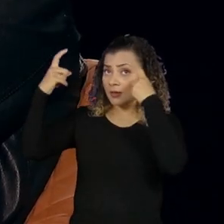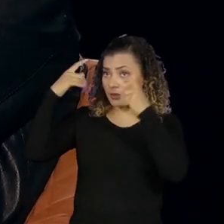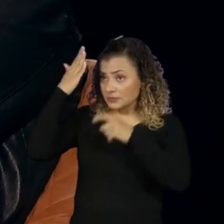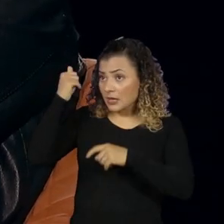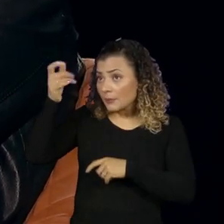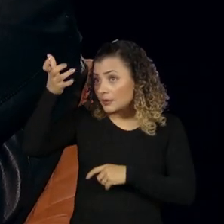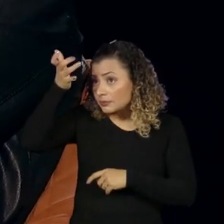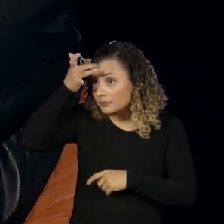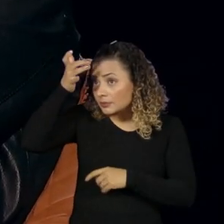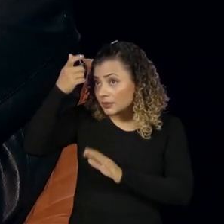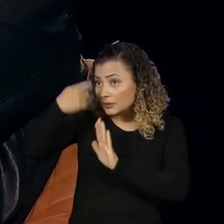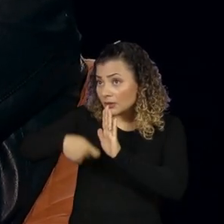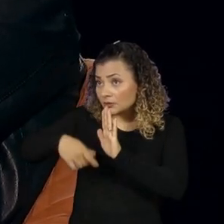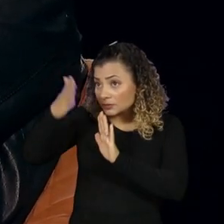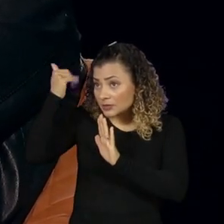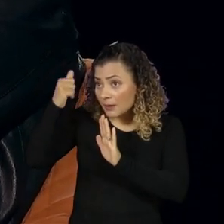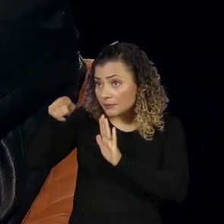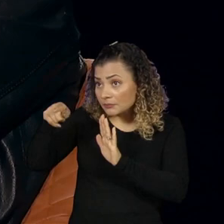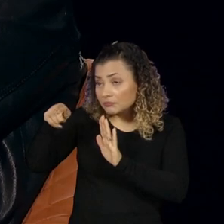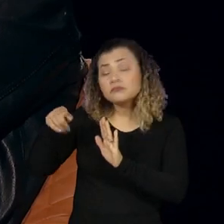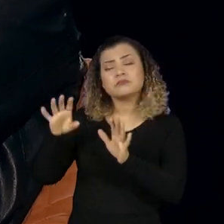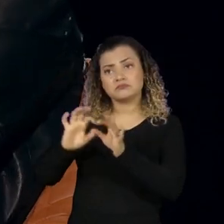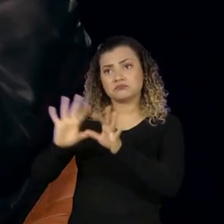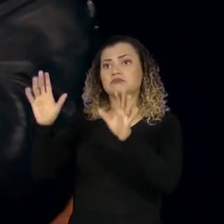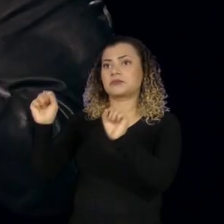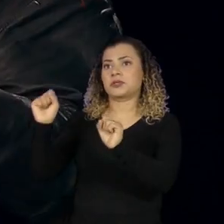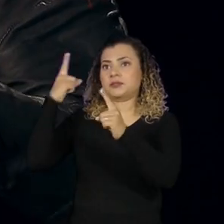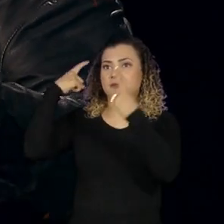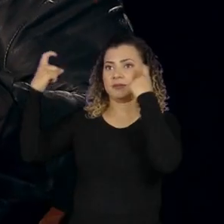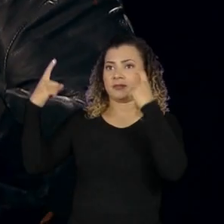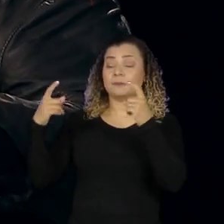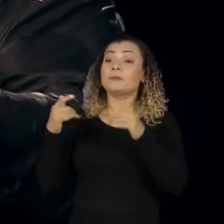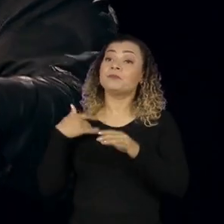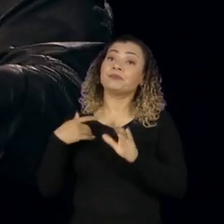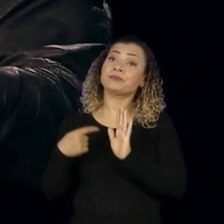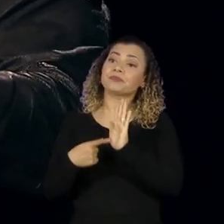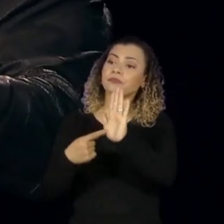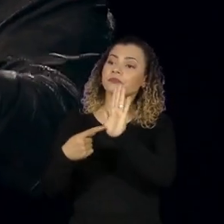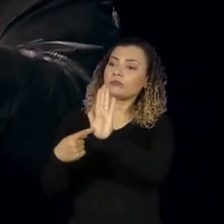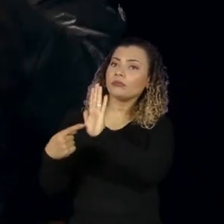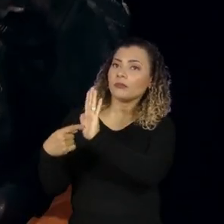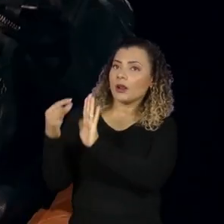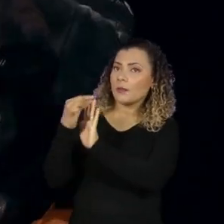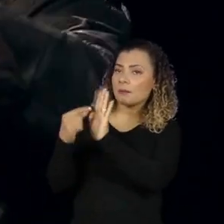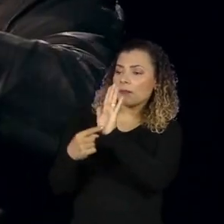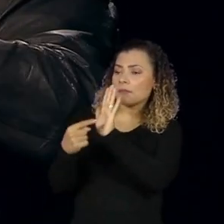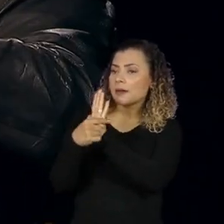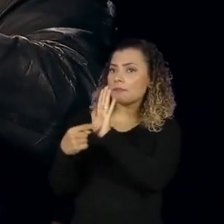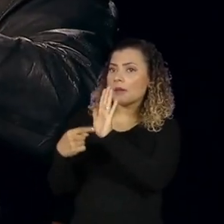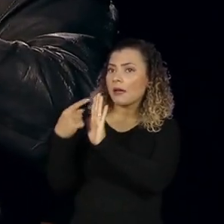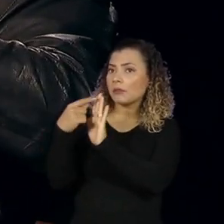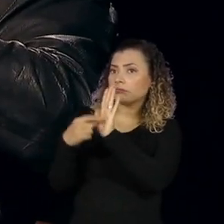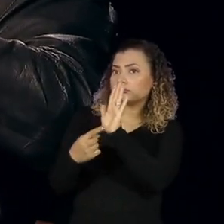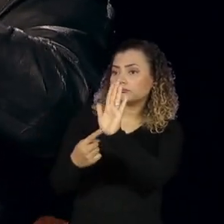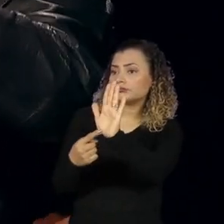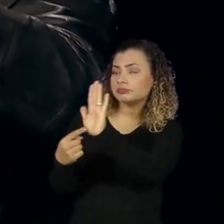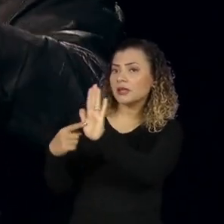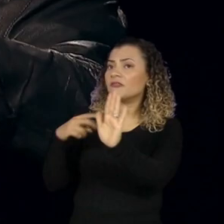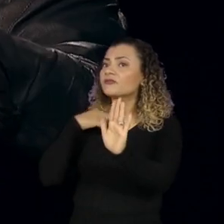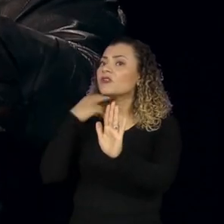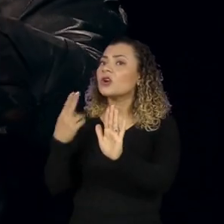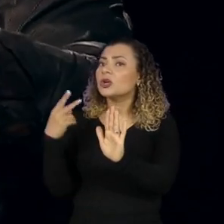texto? Cria. Eu marco a cena, falo aqui, ali, você vai para cá, tua voz